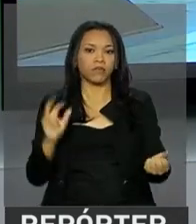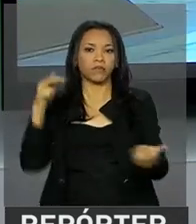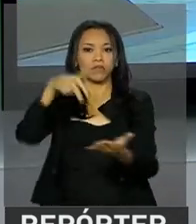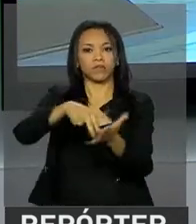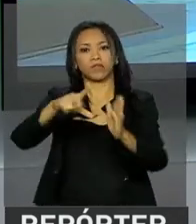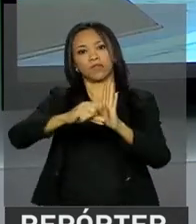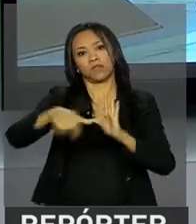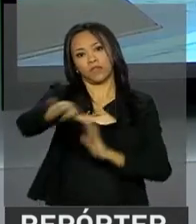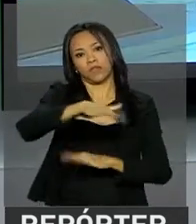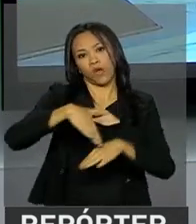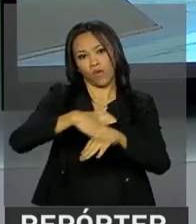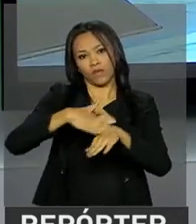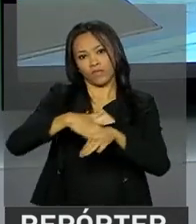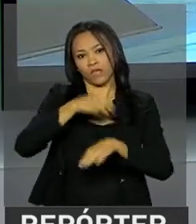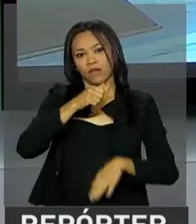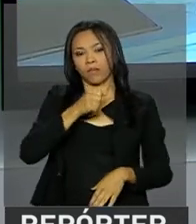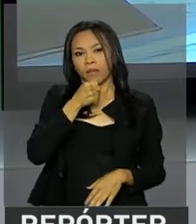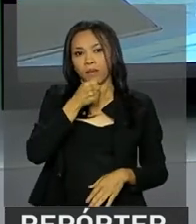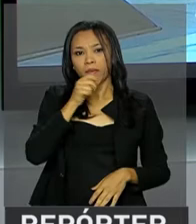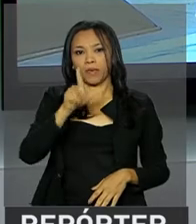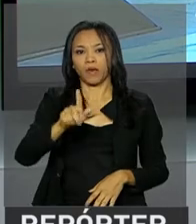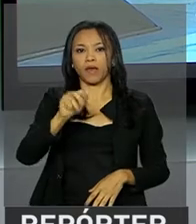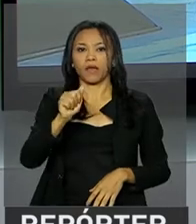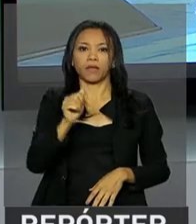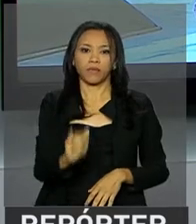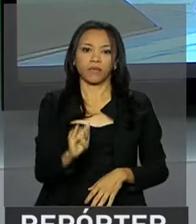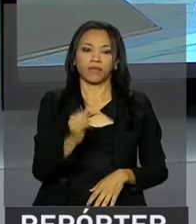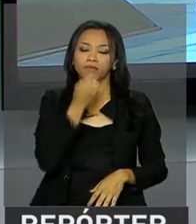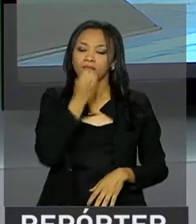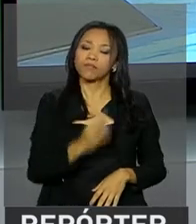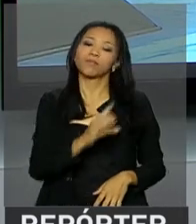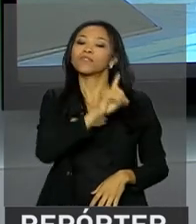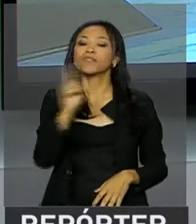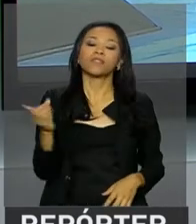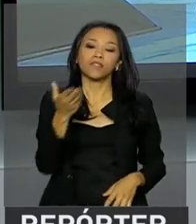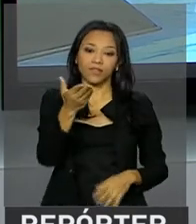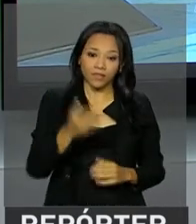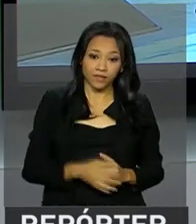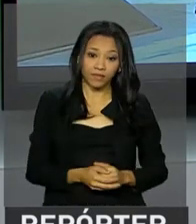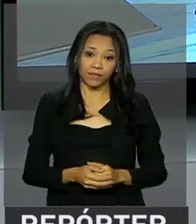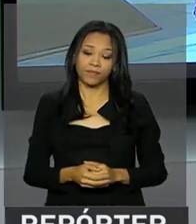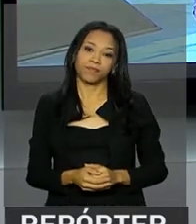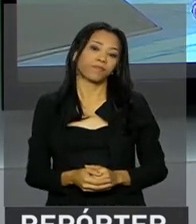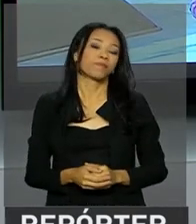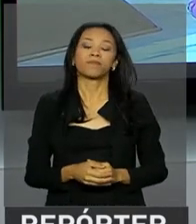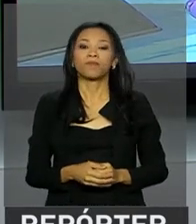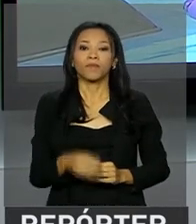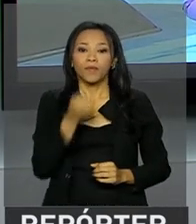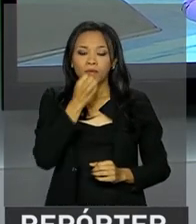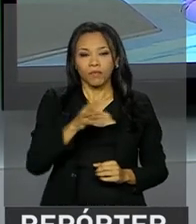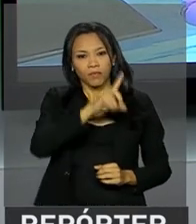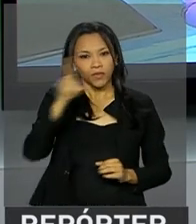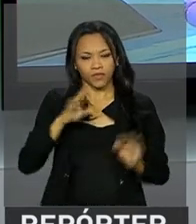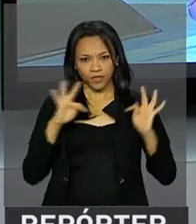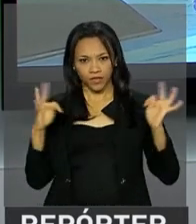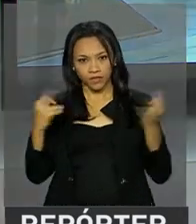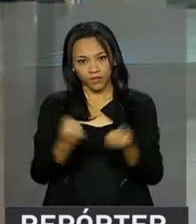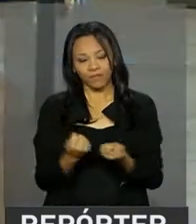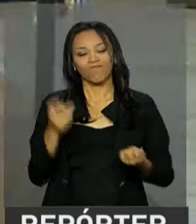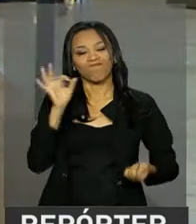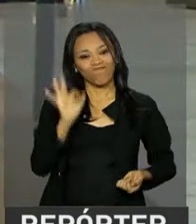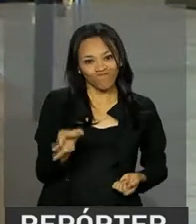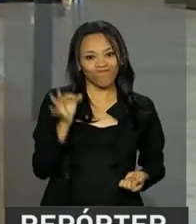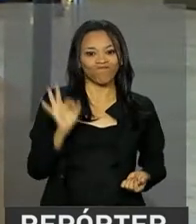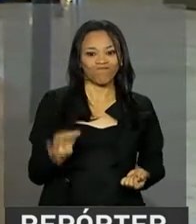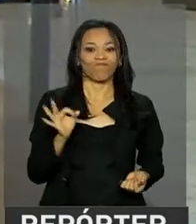noronha que tem as informações pra gente ao vivo oi gabriela bom dia bom dia leandro bom dia a todos o mesmo